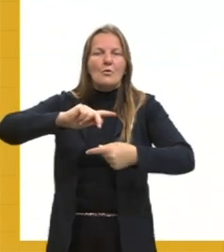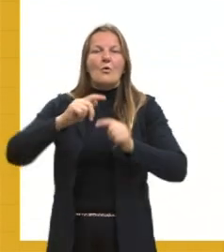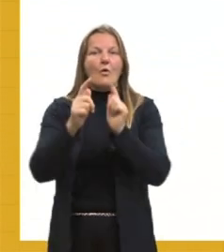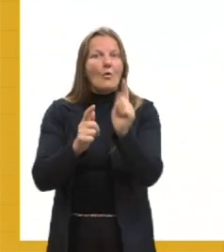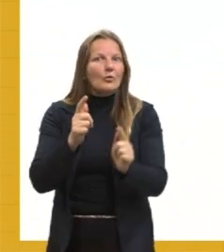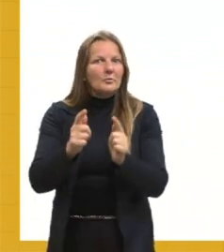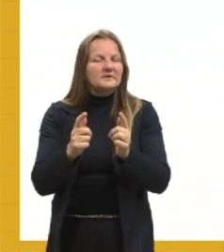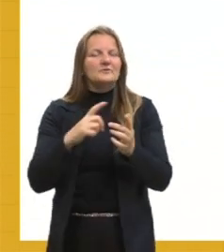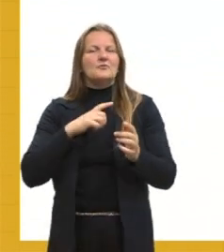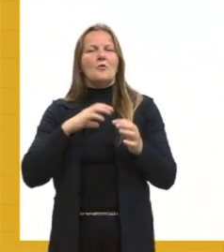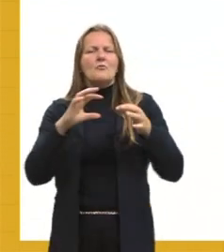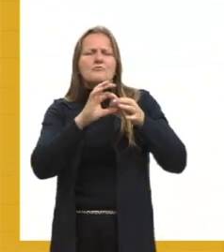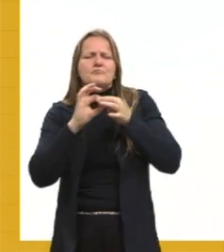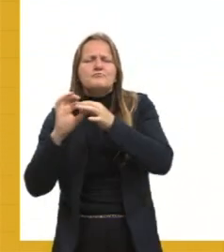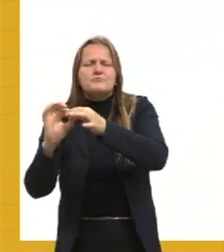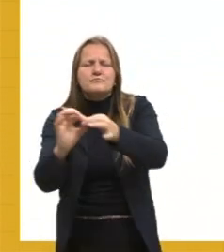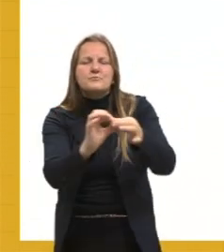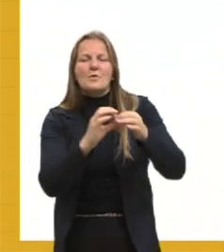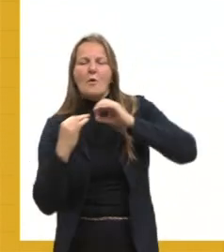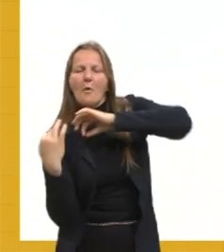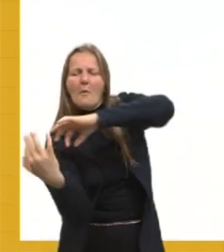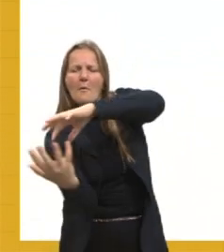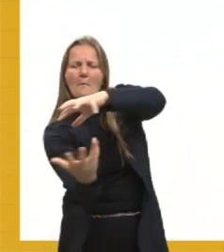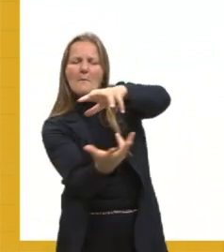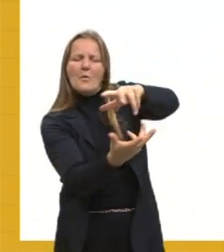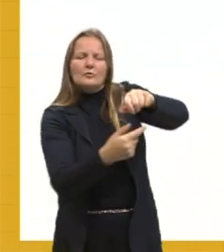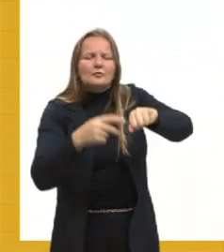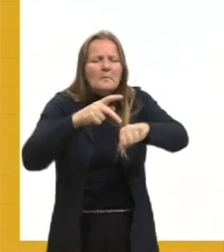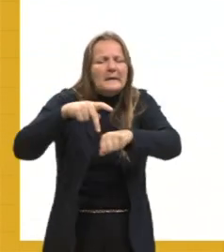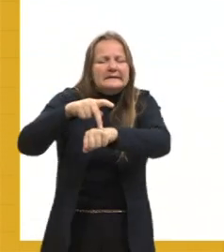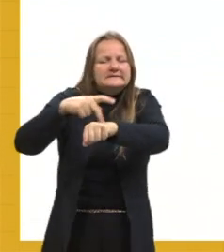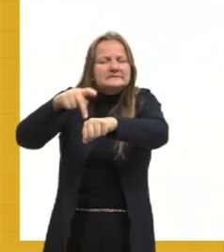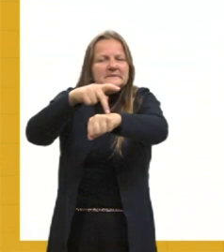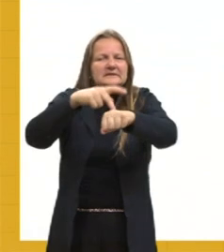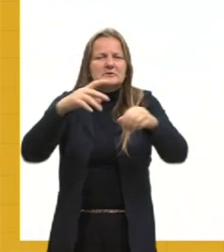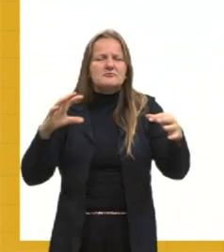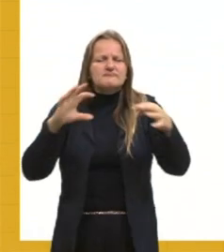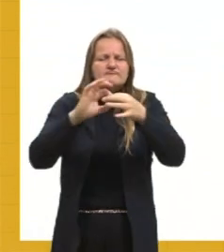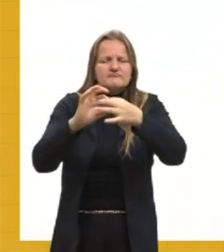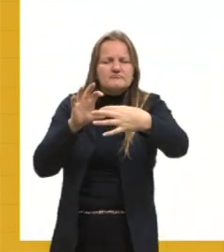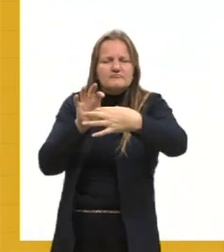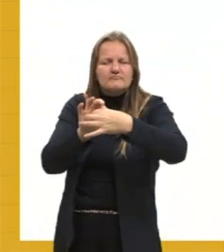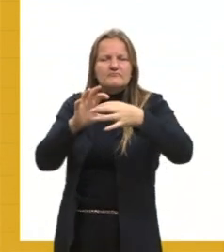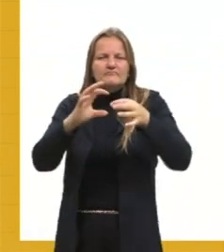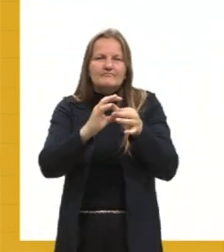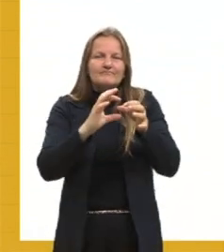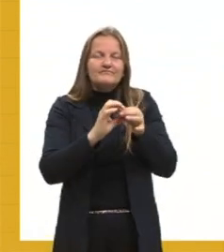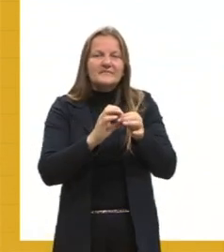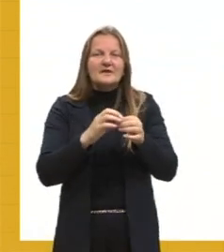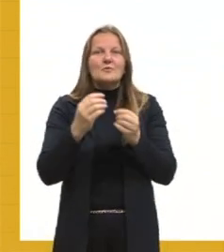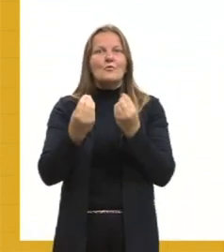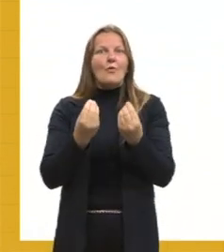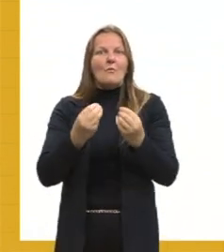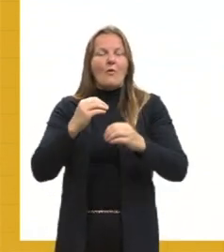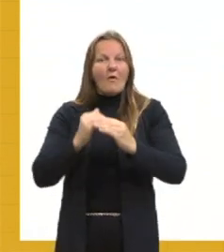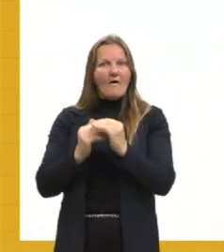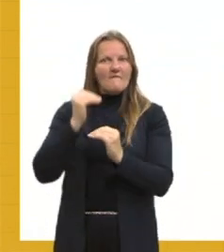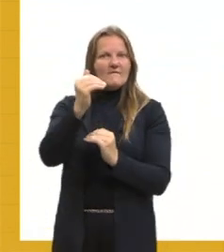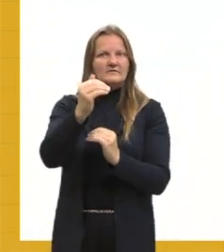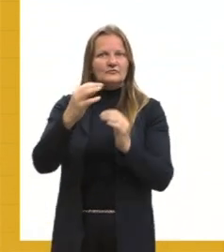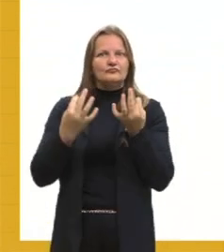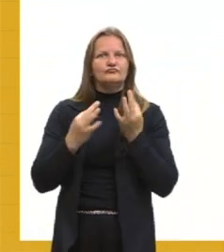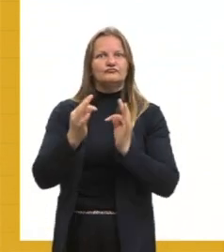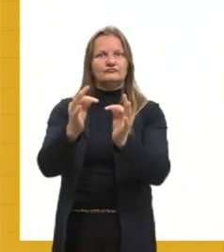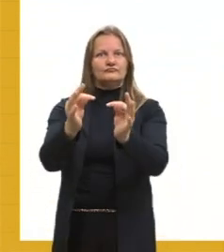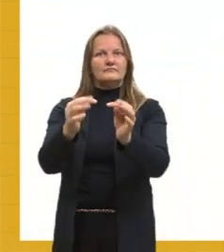de integração do espaço mundial ou seja essa ligação de espaços mediante os avanços técnicos